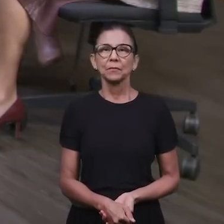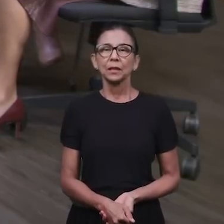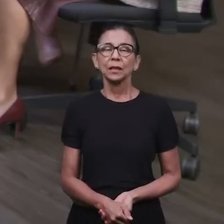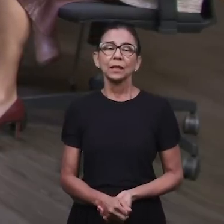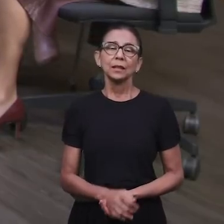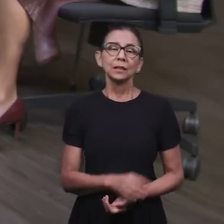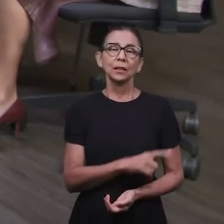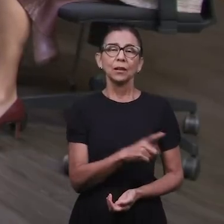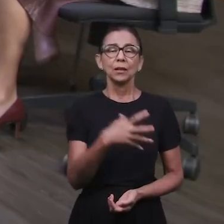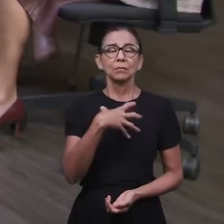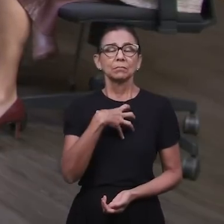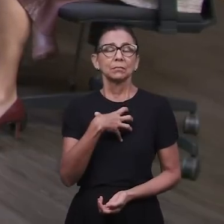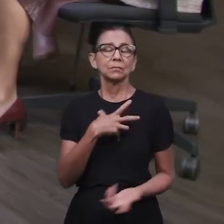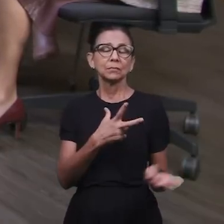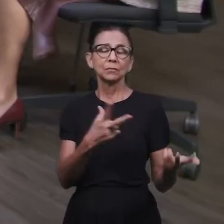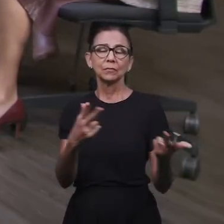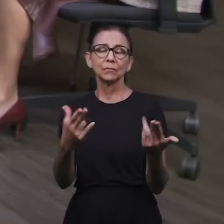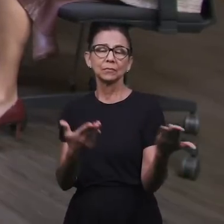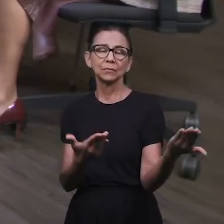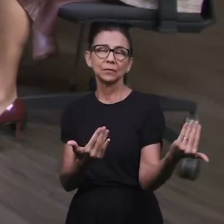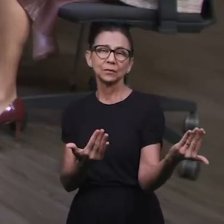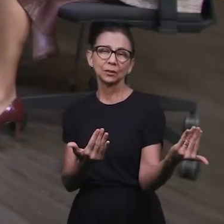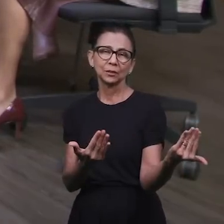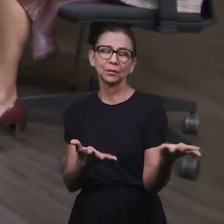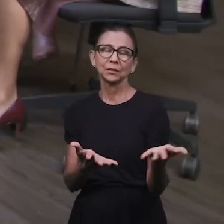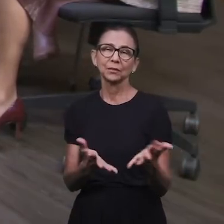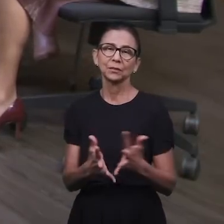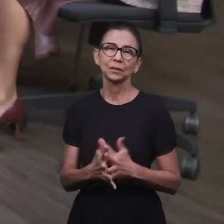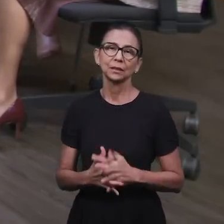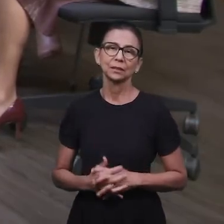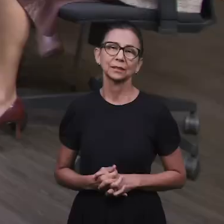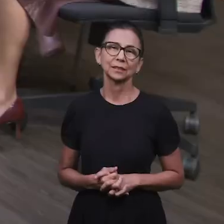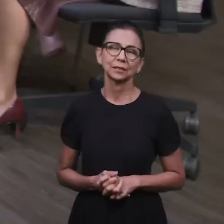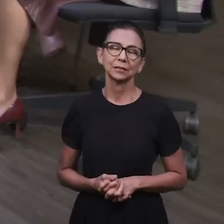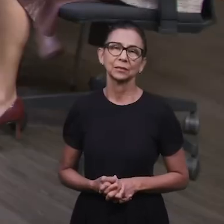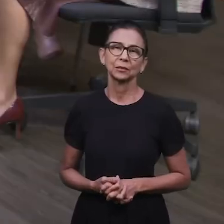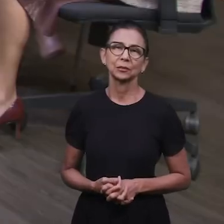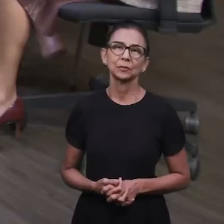de homens assim tão inteligentes, eu me sinto jovem, tá entendendo?